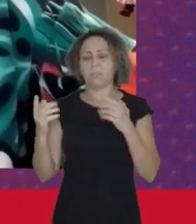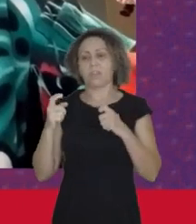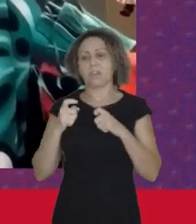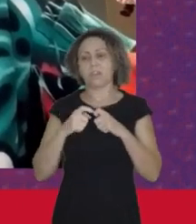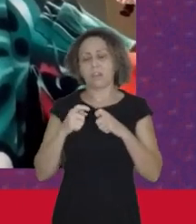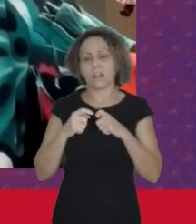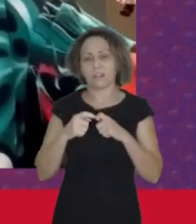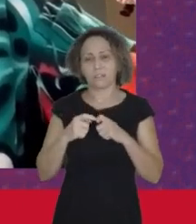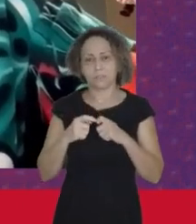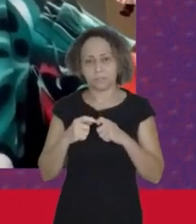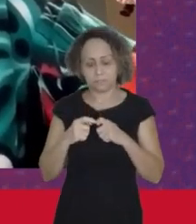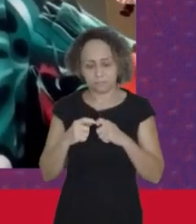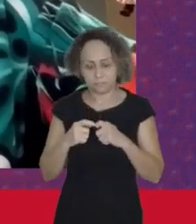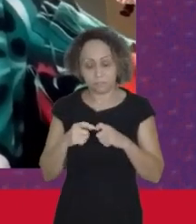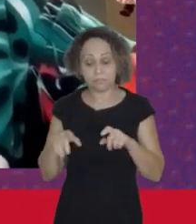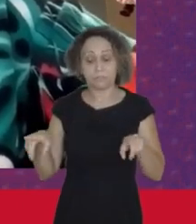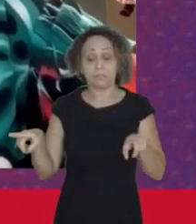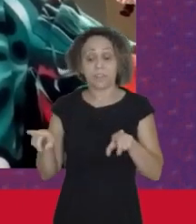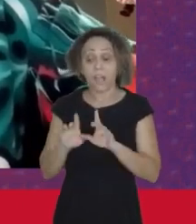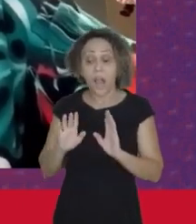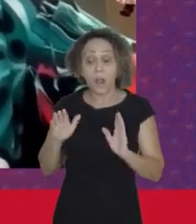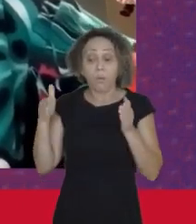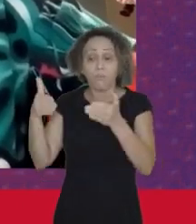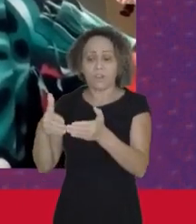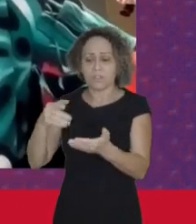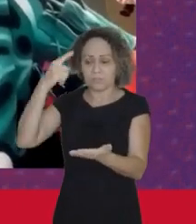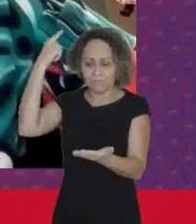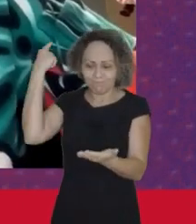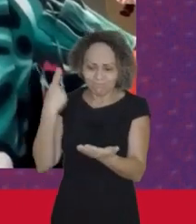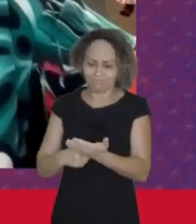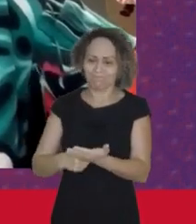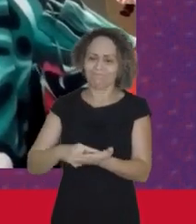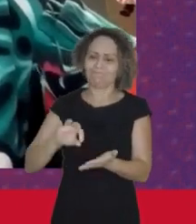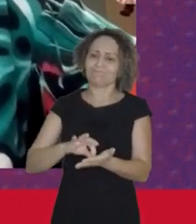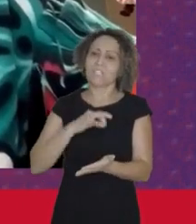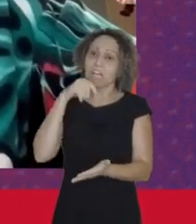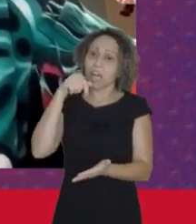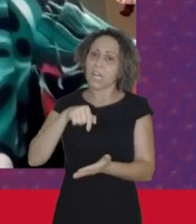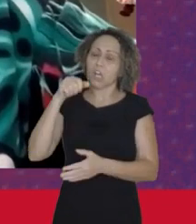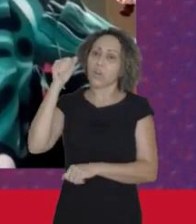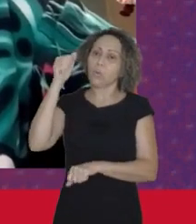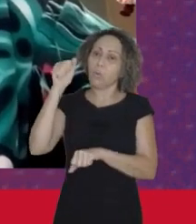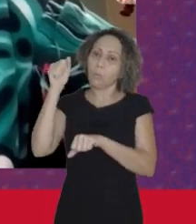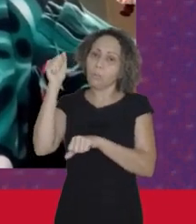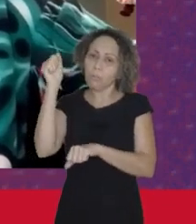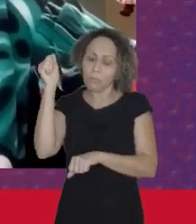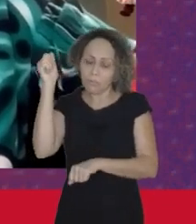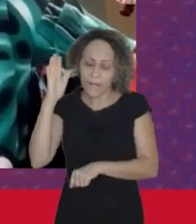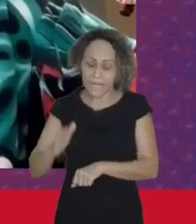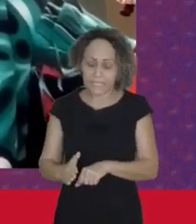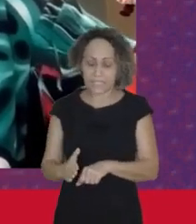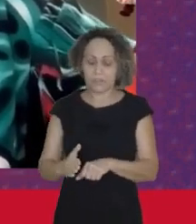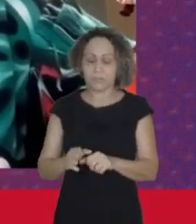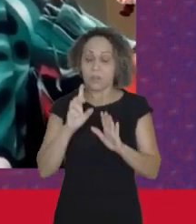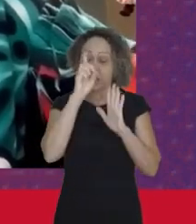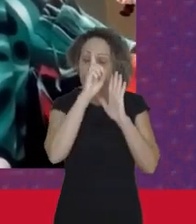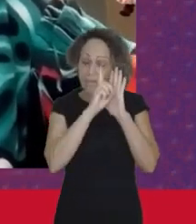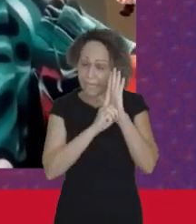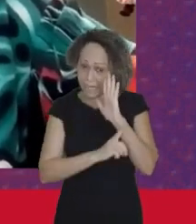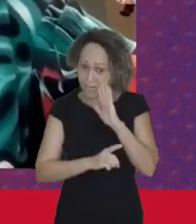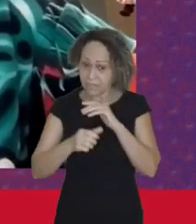E a convenção foi ratificada no Brasil pelo Decreto Legislativo 186